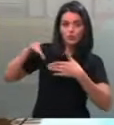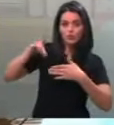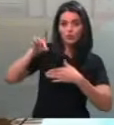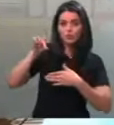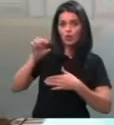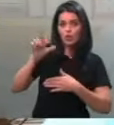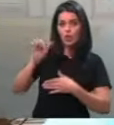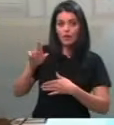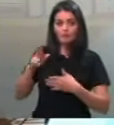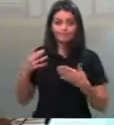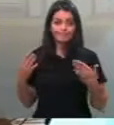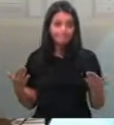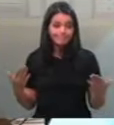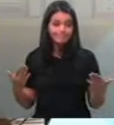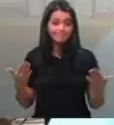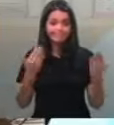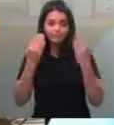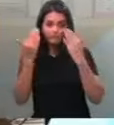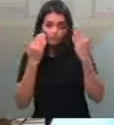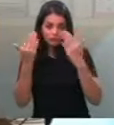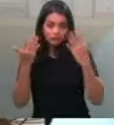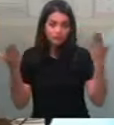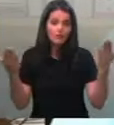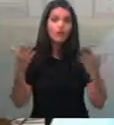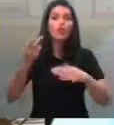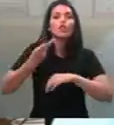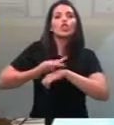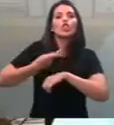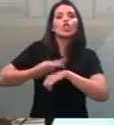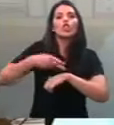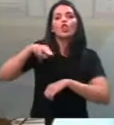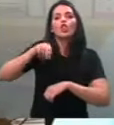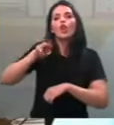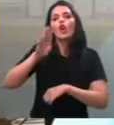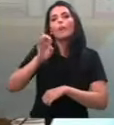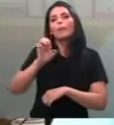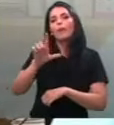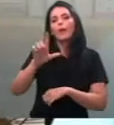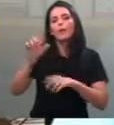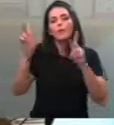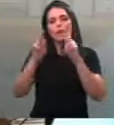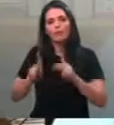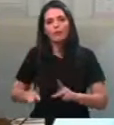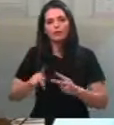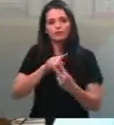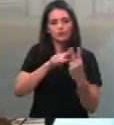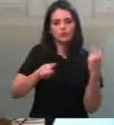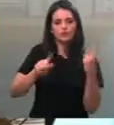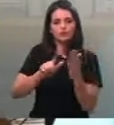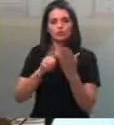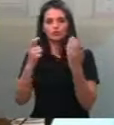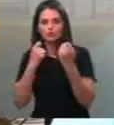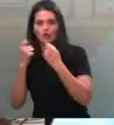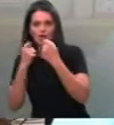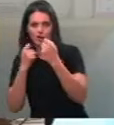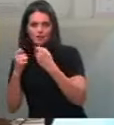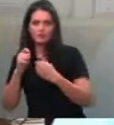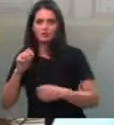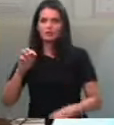Quero destacar ainda por fim o Nobel da Paz para dois jornalistas, Maria Ressa Dimitri,